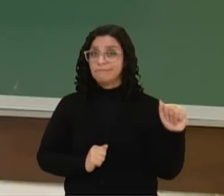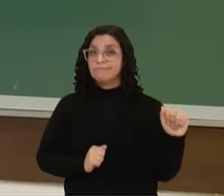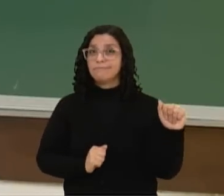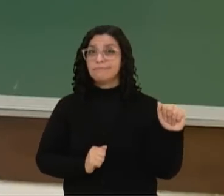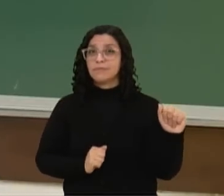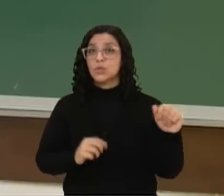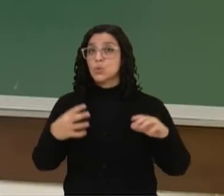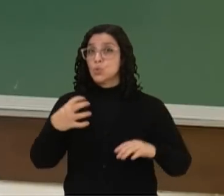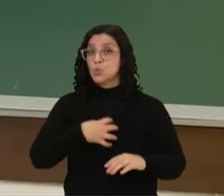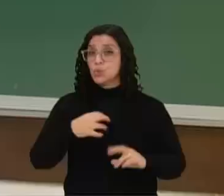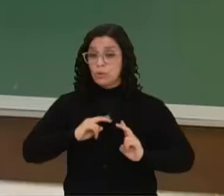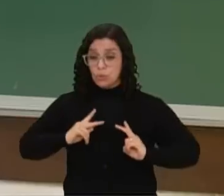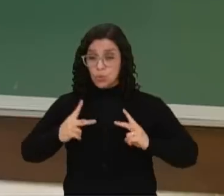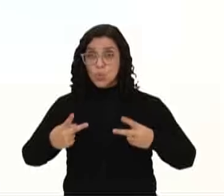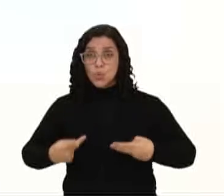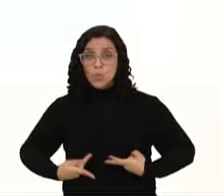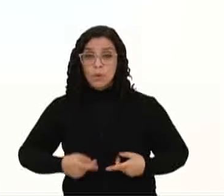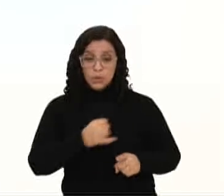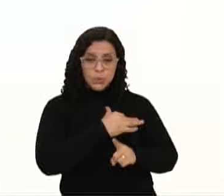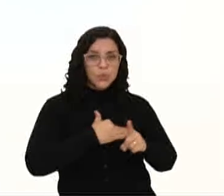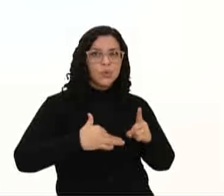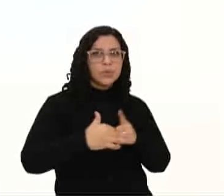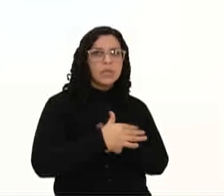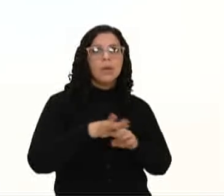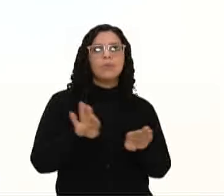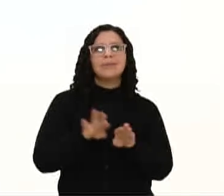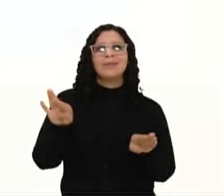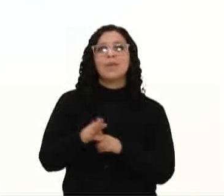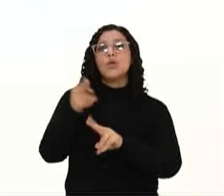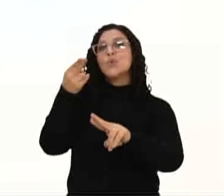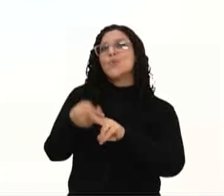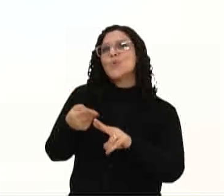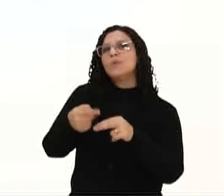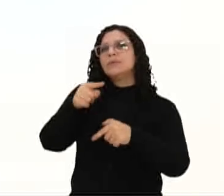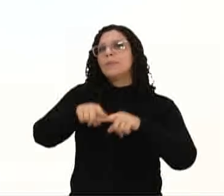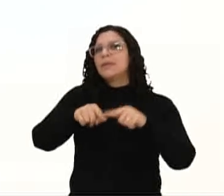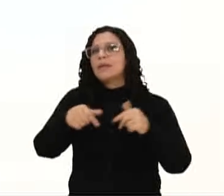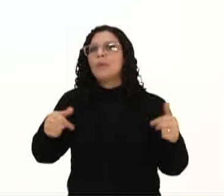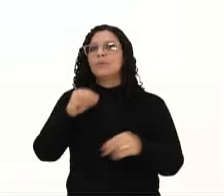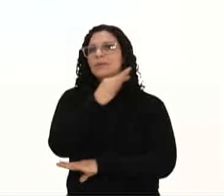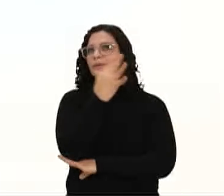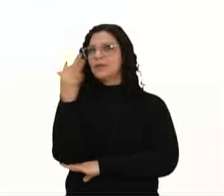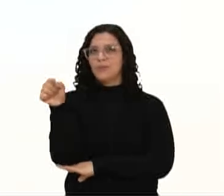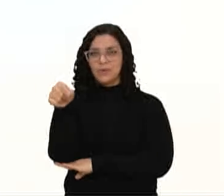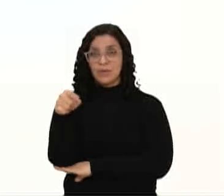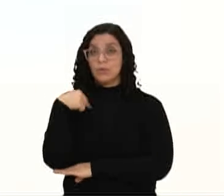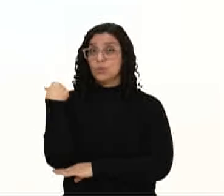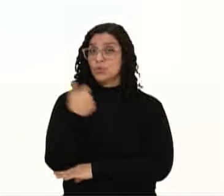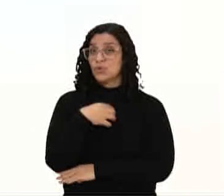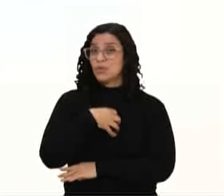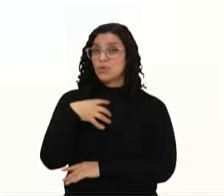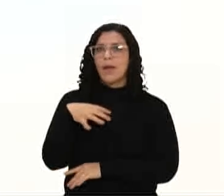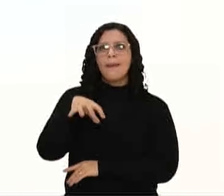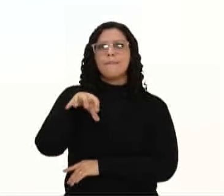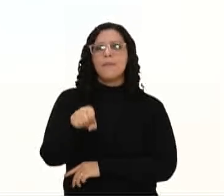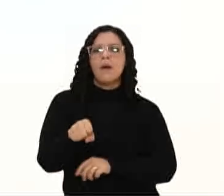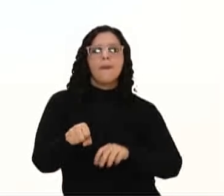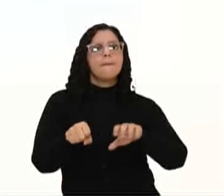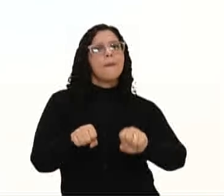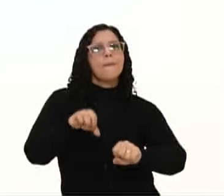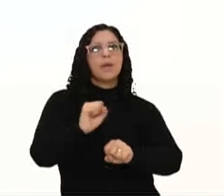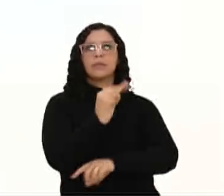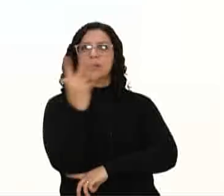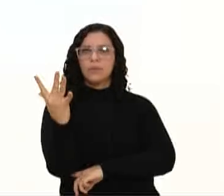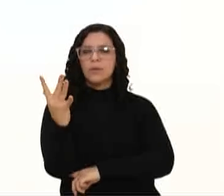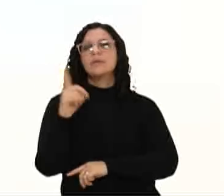forma como o homem em sociedade se apropria da natureza. A maneira como o homem se apropria da natureza tem a ver